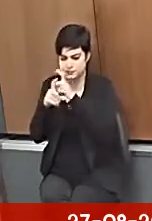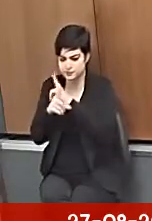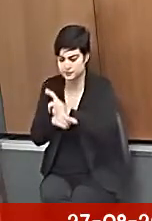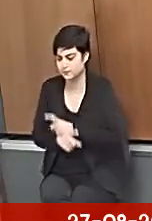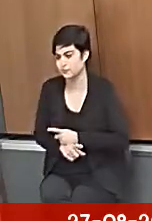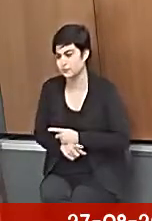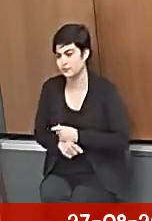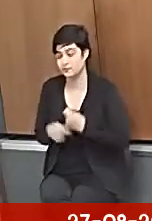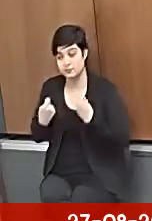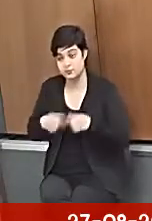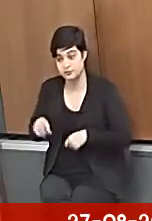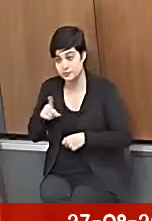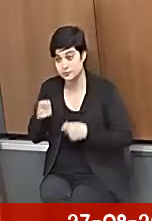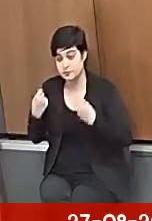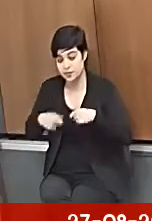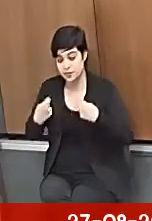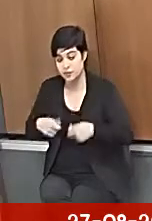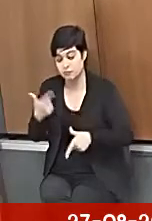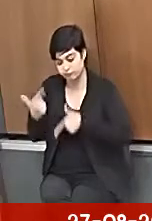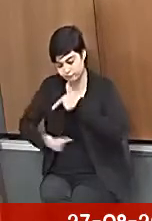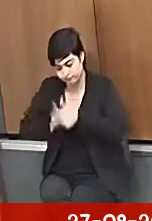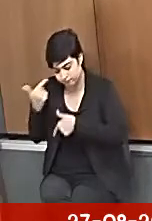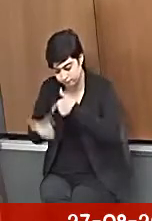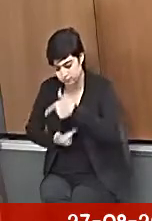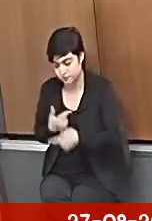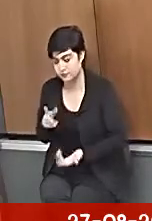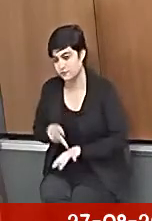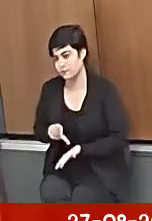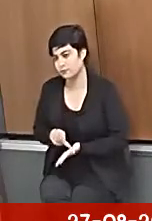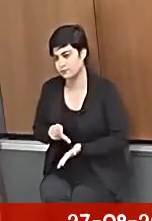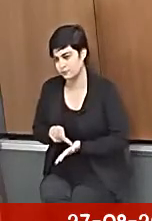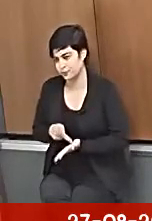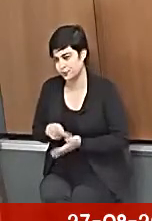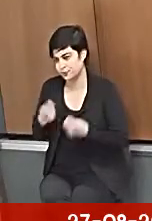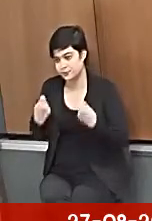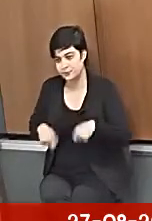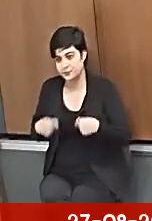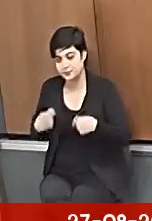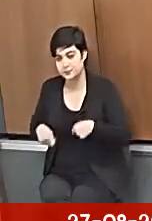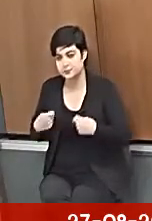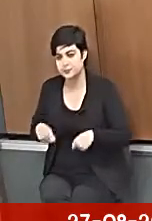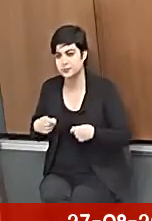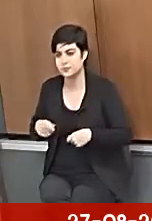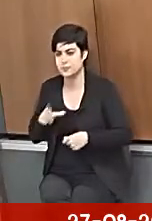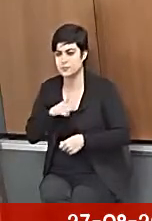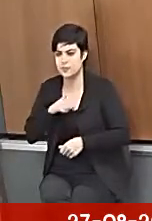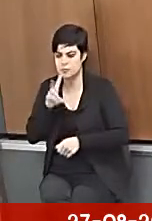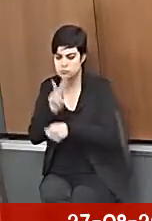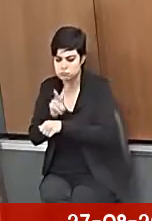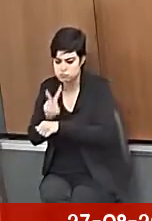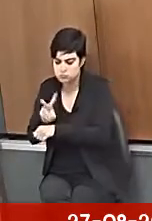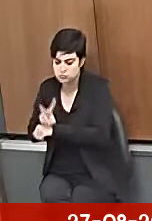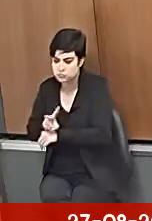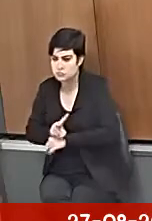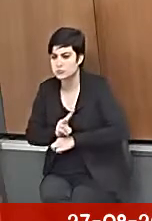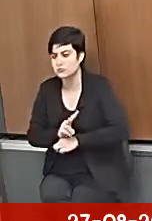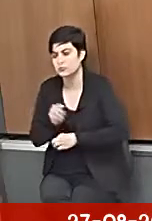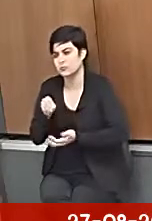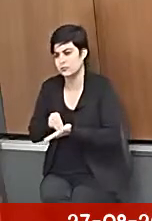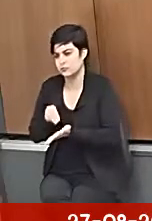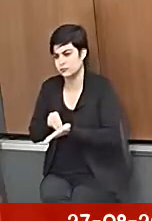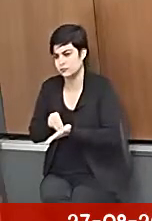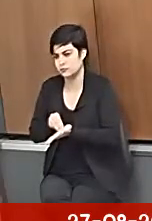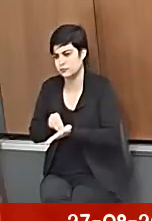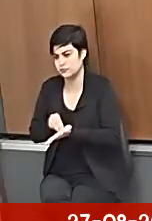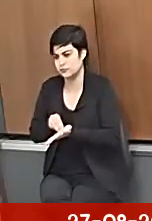a gente não precisa mais a gente precisa de efetividade é preciso que os agentes fiscalizadores aqui não me é dado